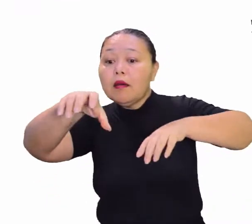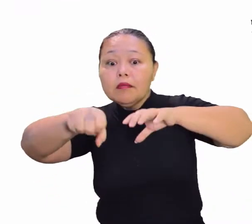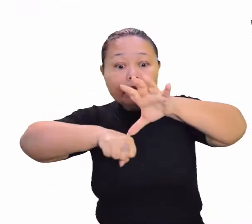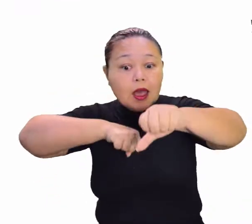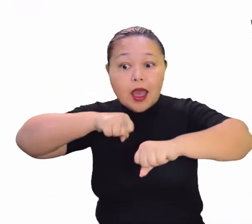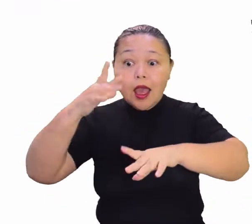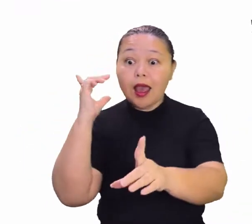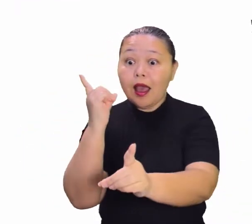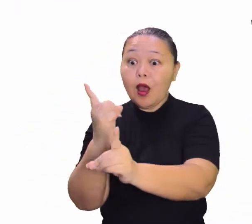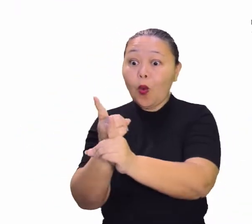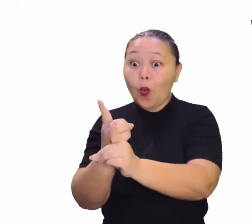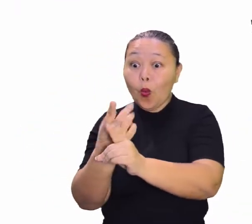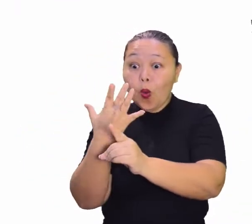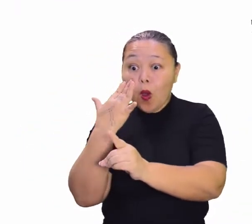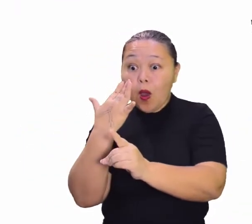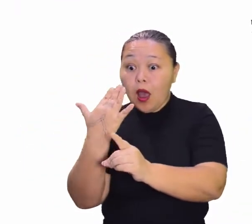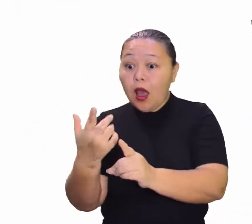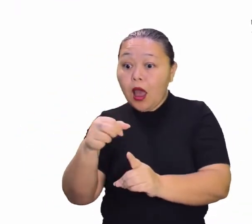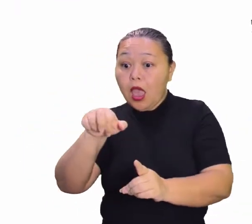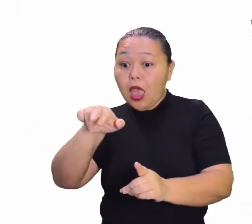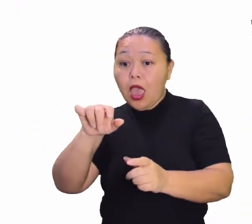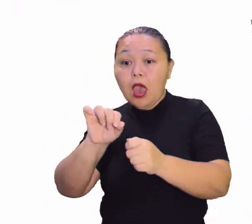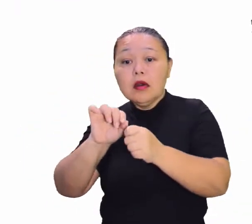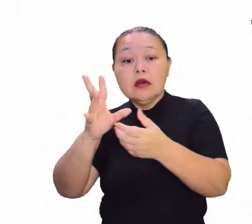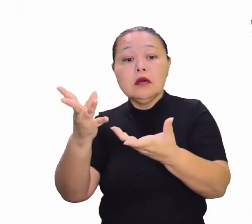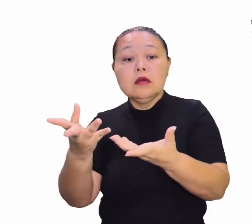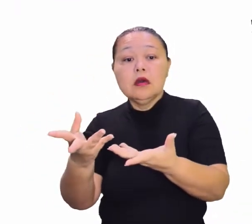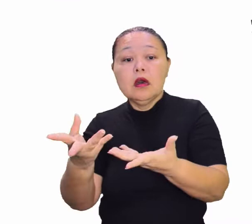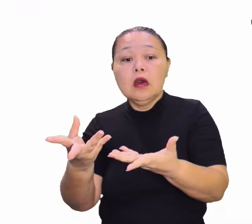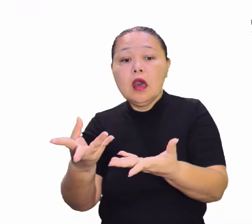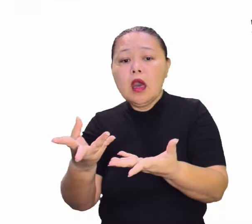coloniais foram